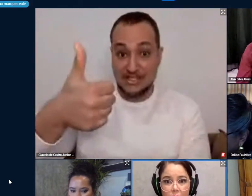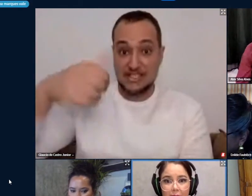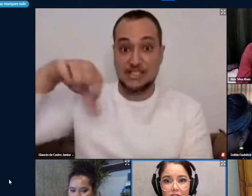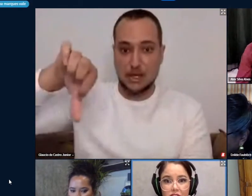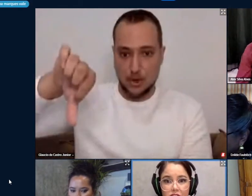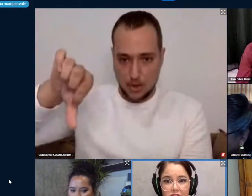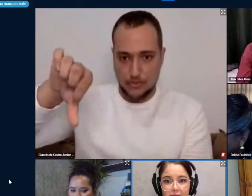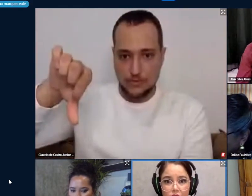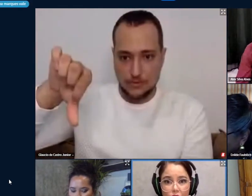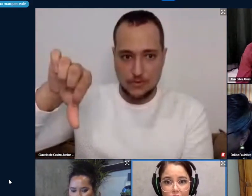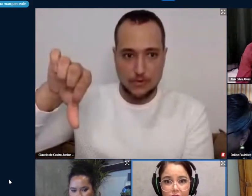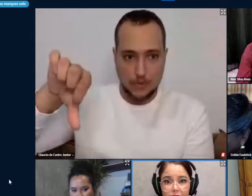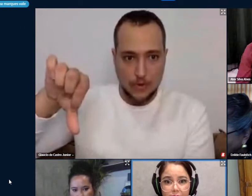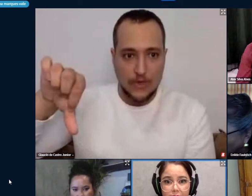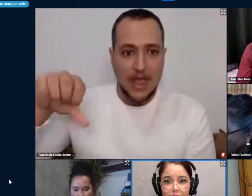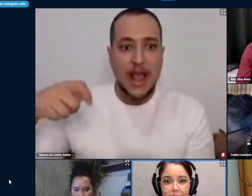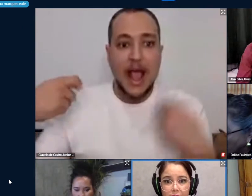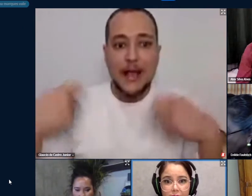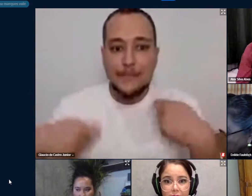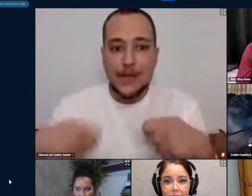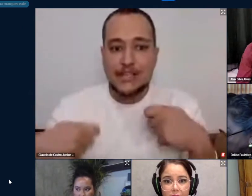Na sua página 19,